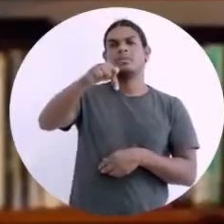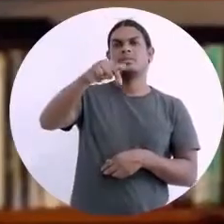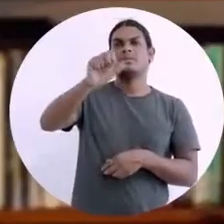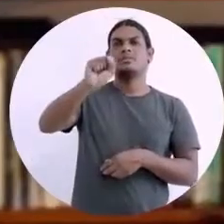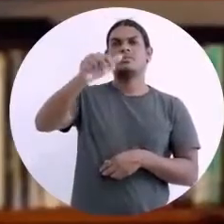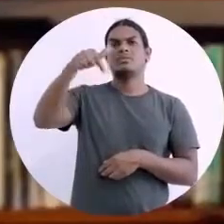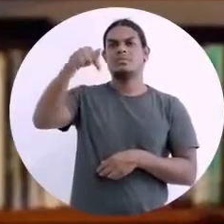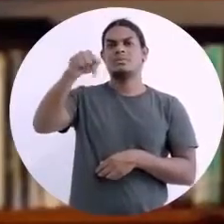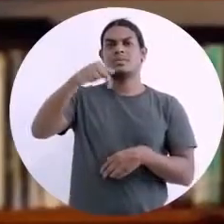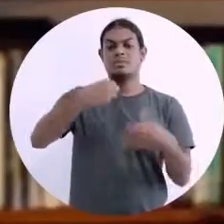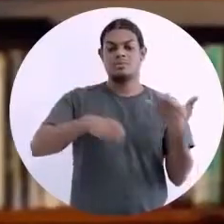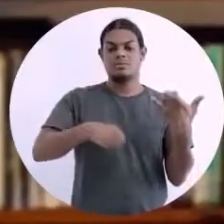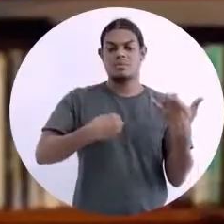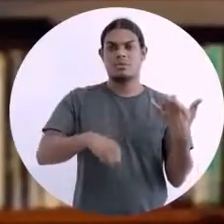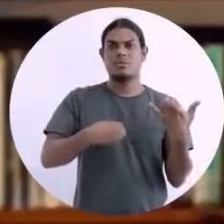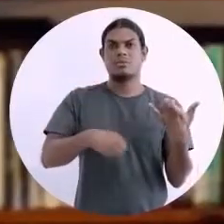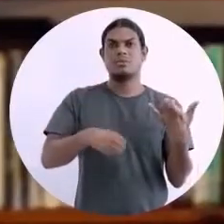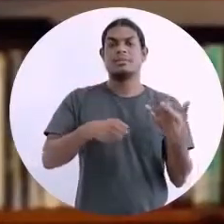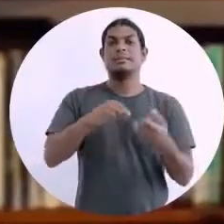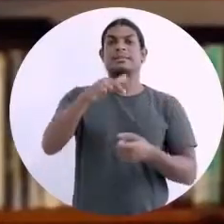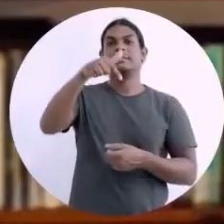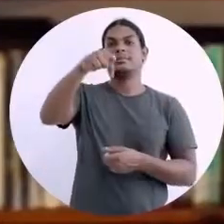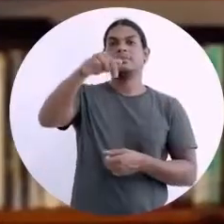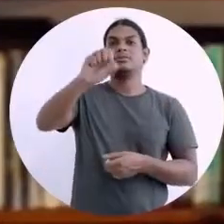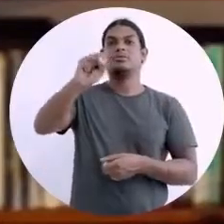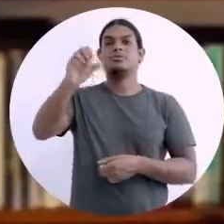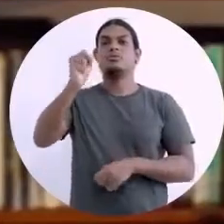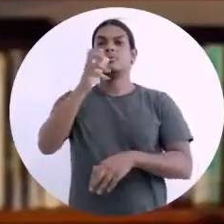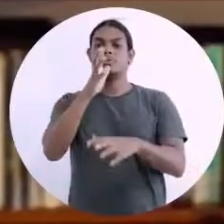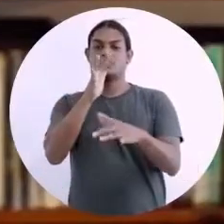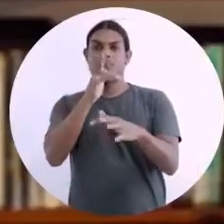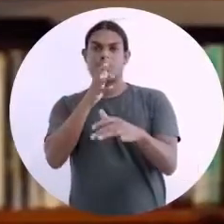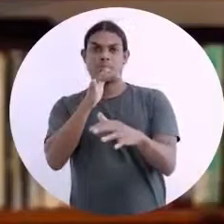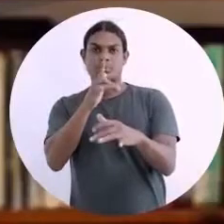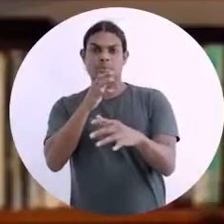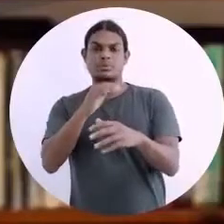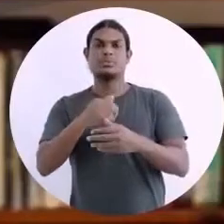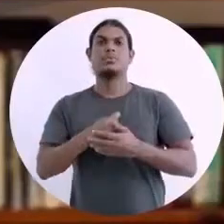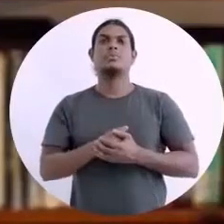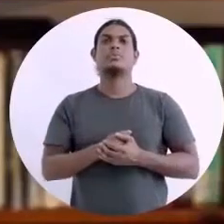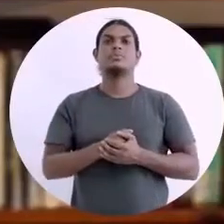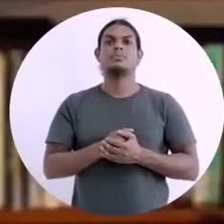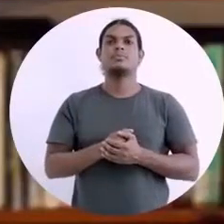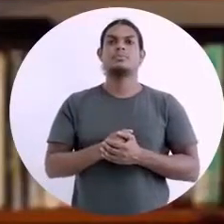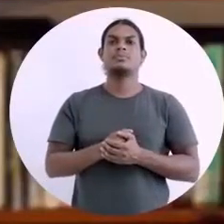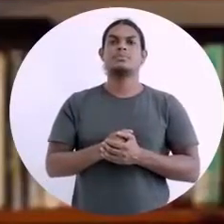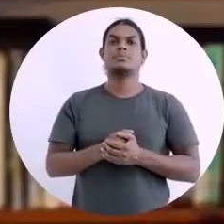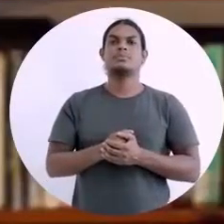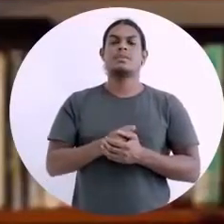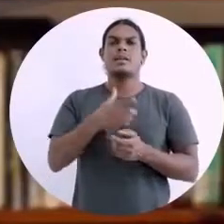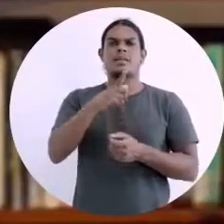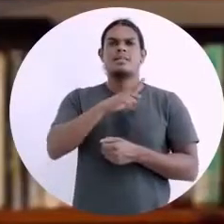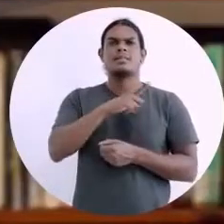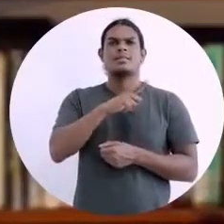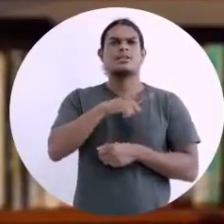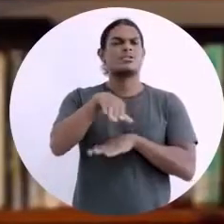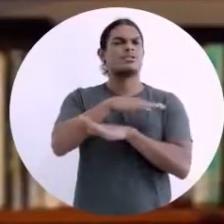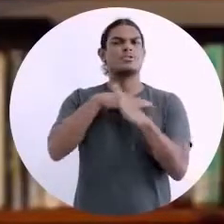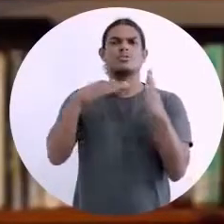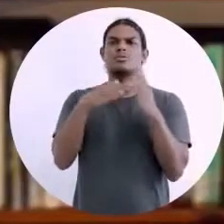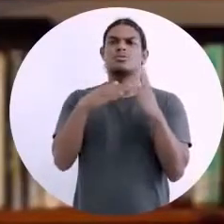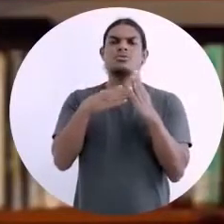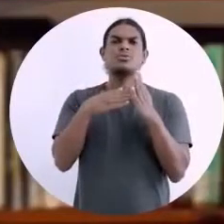corda, 788 sopro. Aqui dentro está violino. E aqui dentro, 788 sopro, vocês vão ter, por